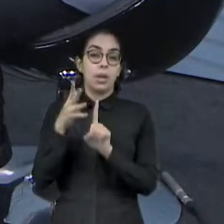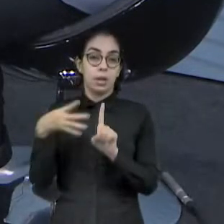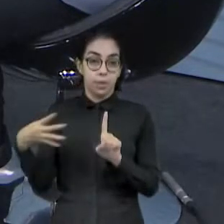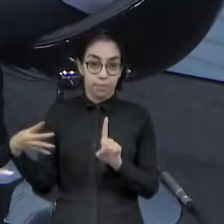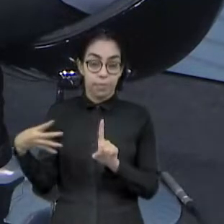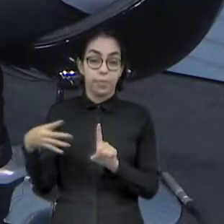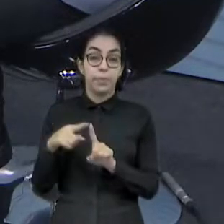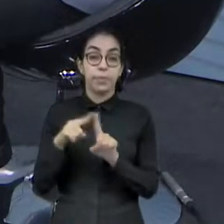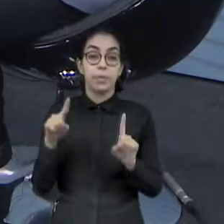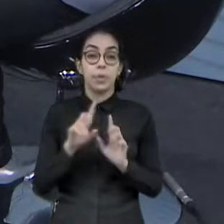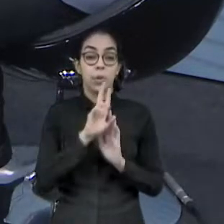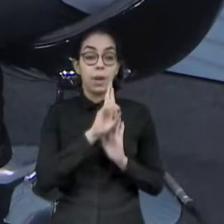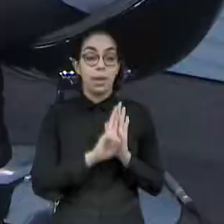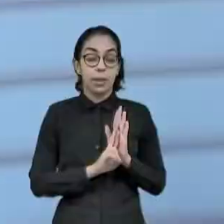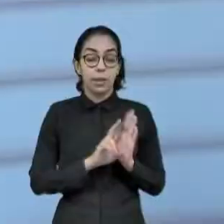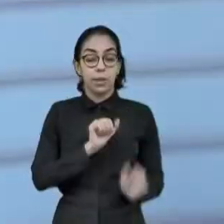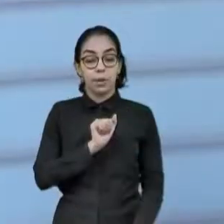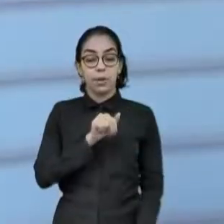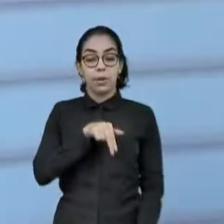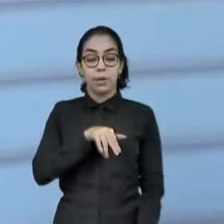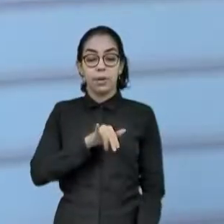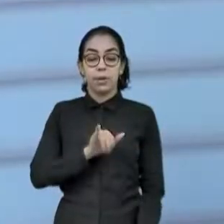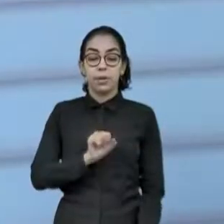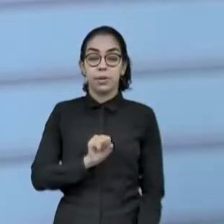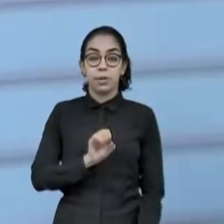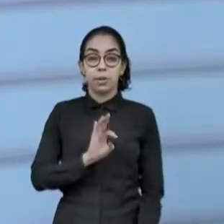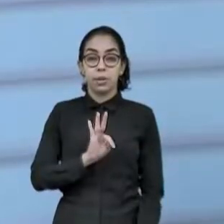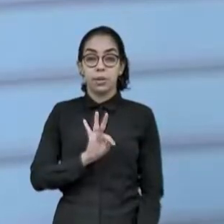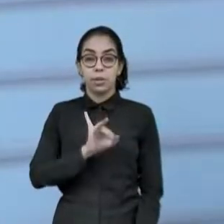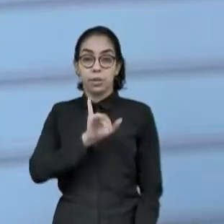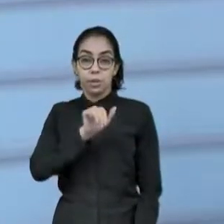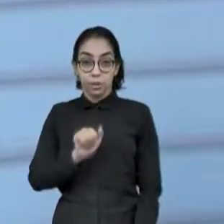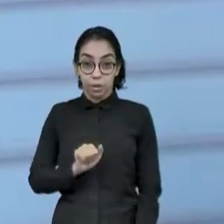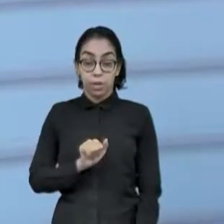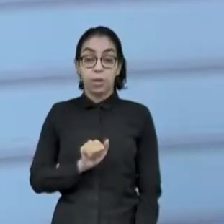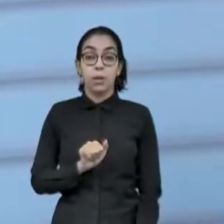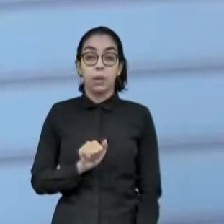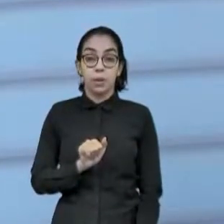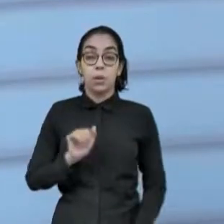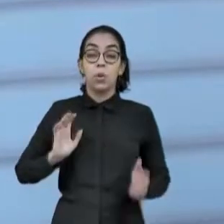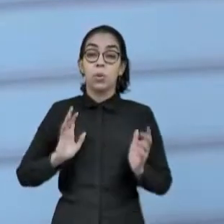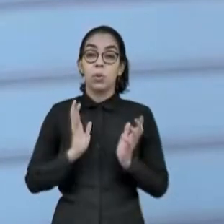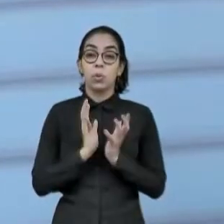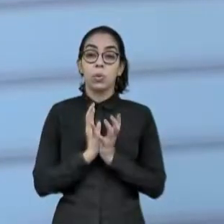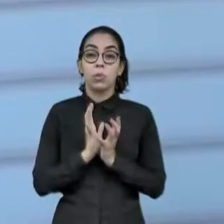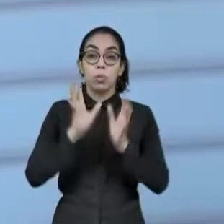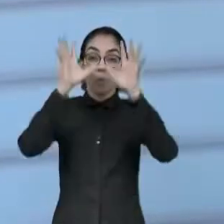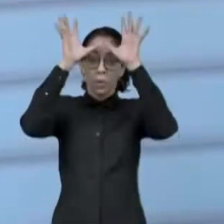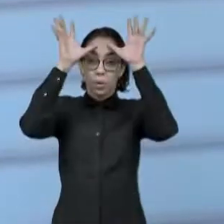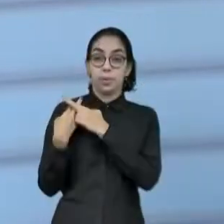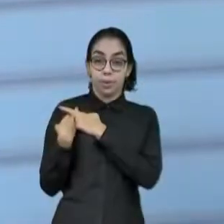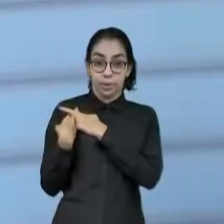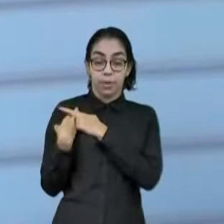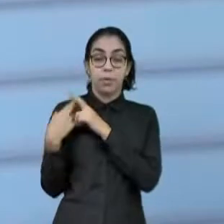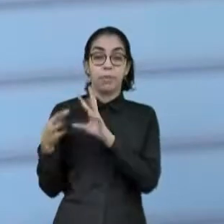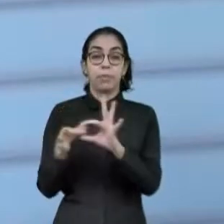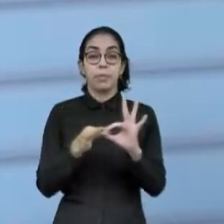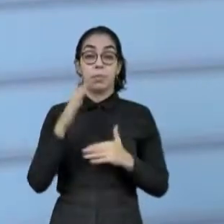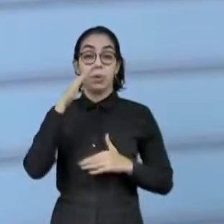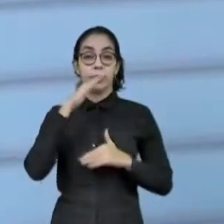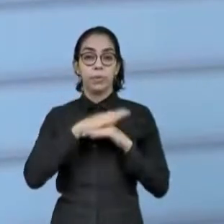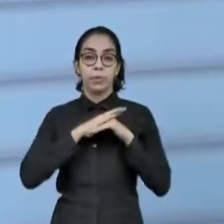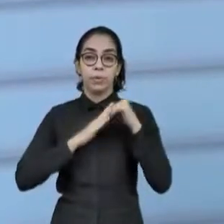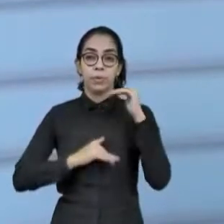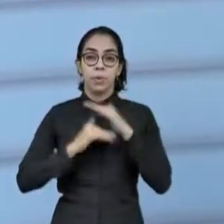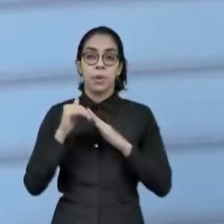o relatório da Anistia, né, mas o outro relatório que a Lourdes citou, foi a equipe do Conselho Nacional de Justiça CNJ. E